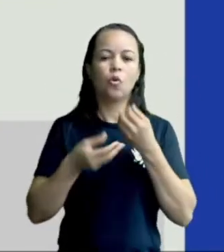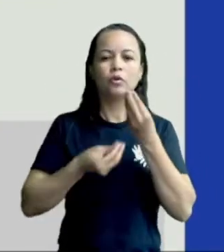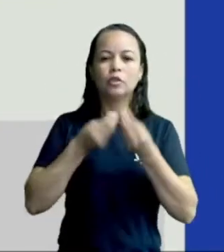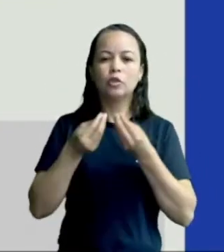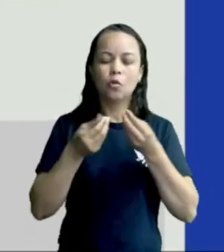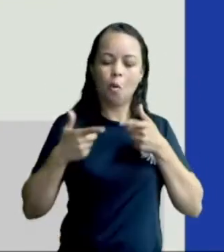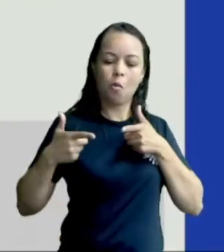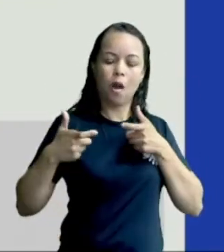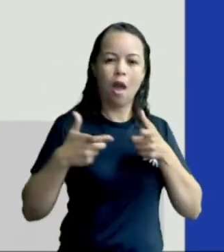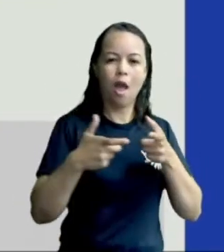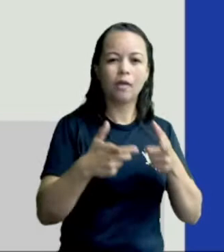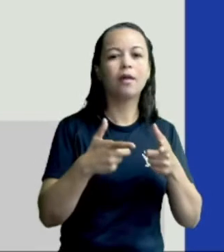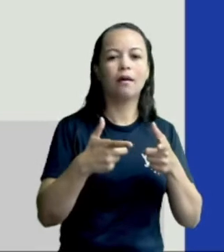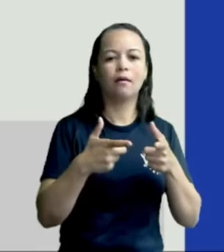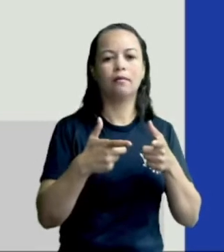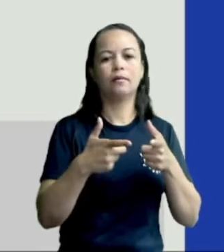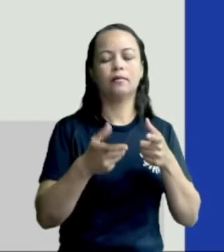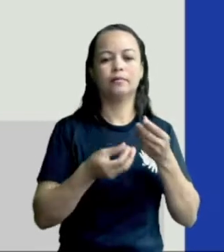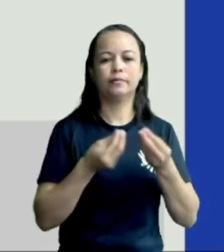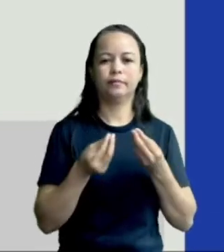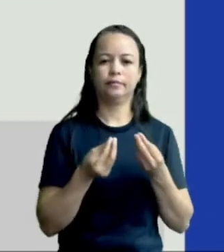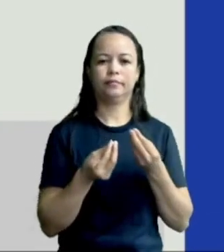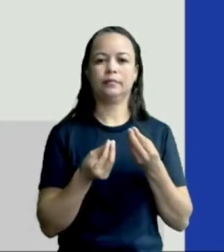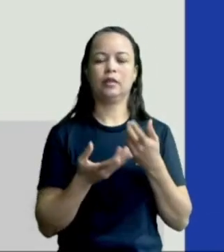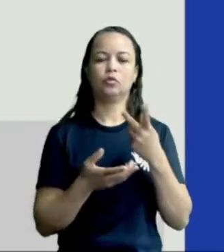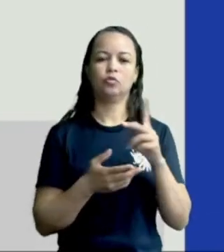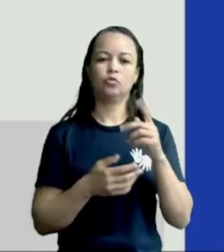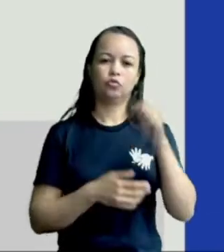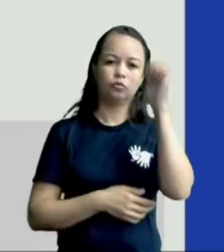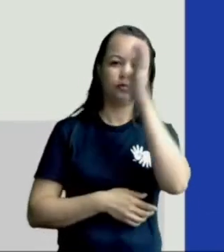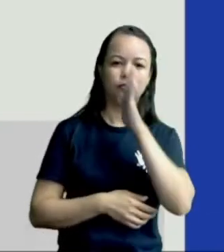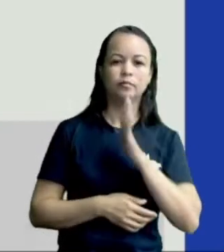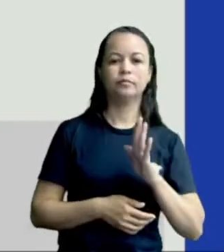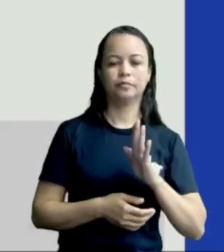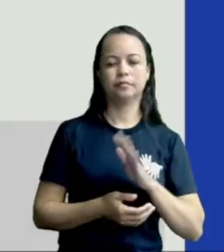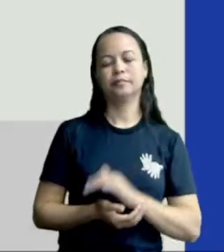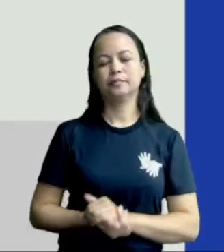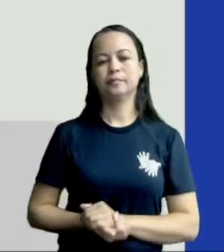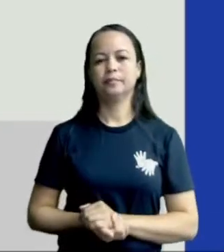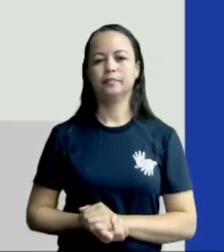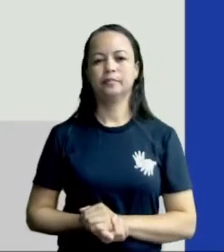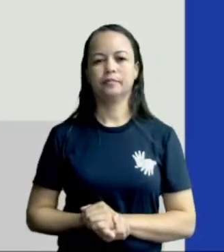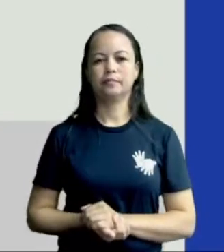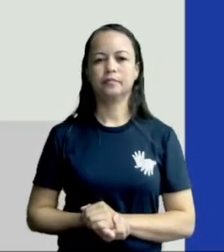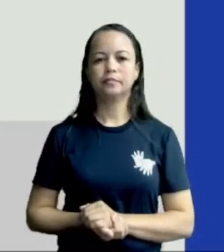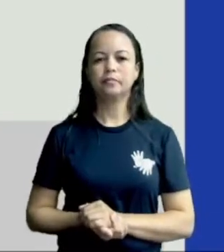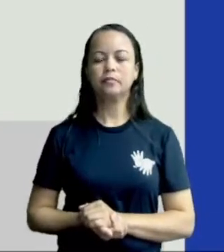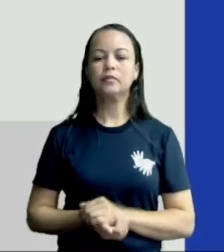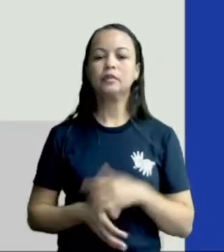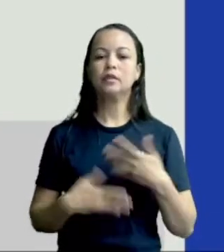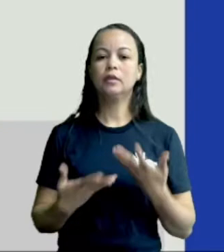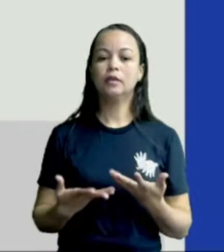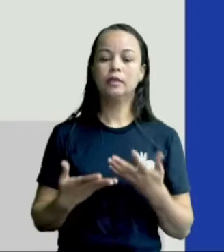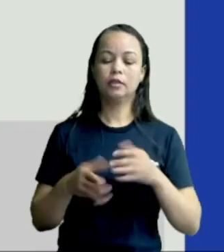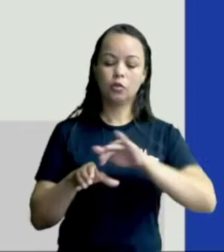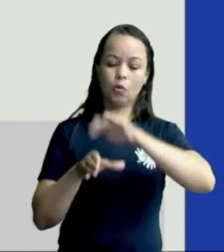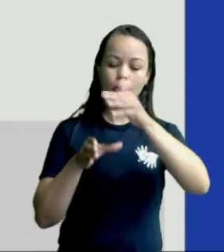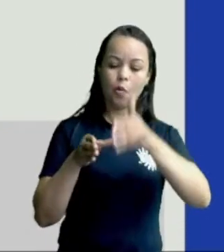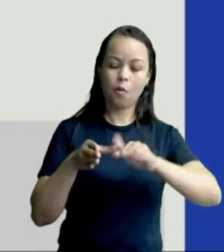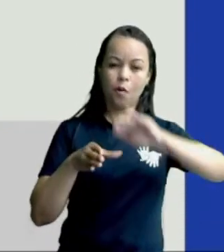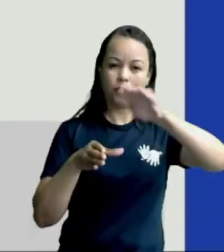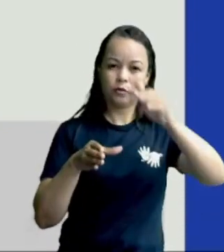de ataque, né, dos lusos brasileiros. E o monte veio ajudar bastante